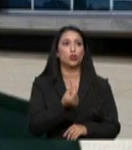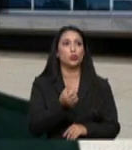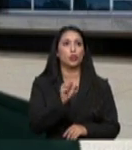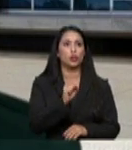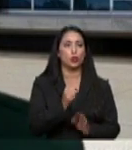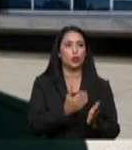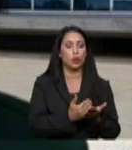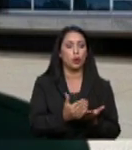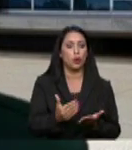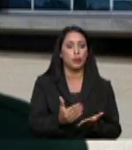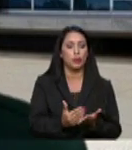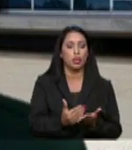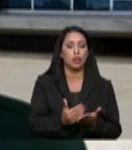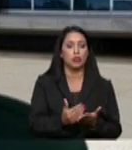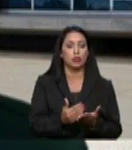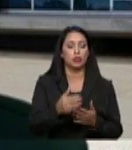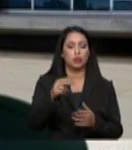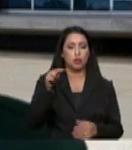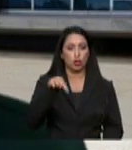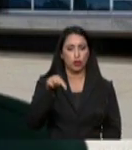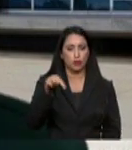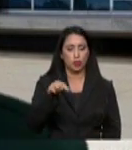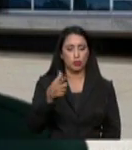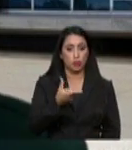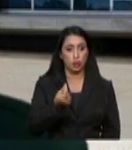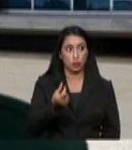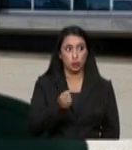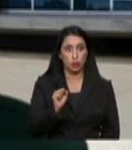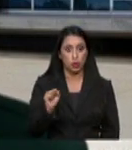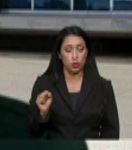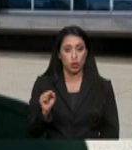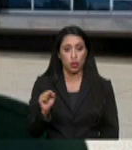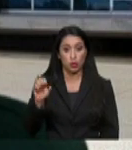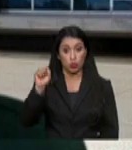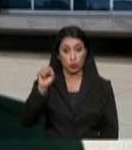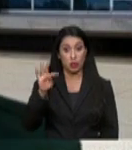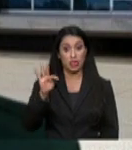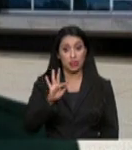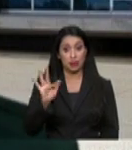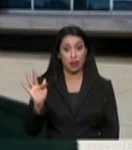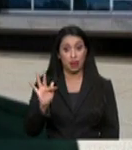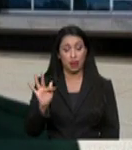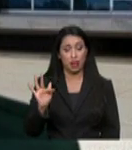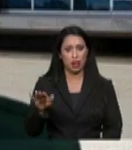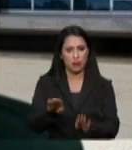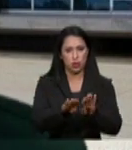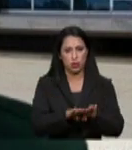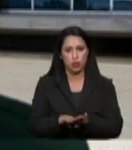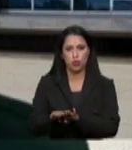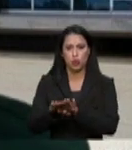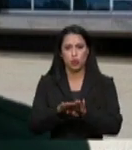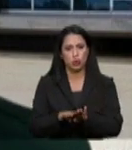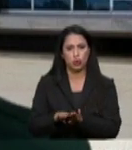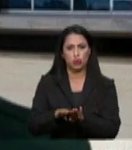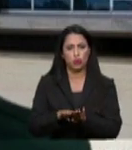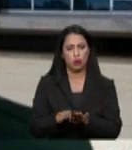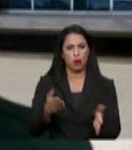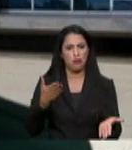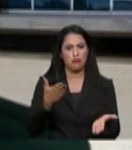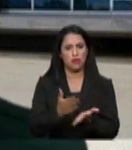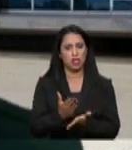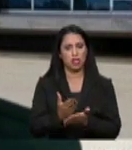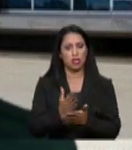de novembro de 2018 e essa Suprema corte é uma única voz referendou a decisão